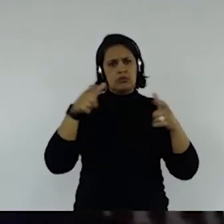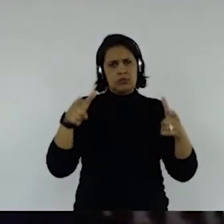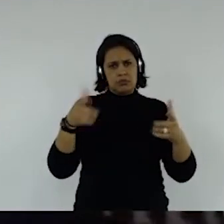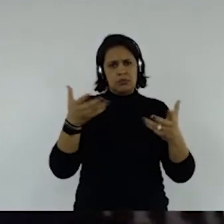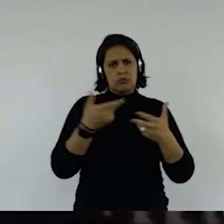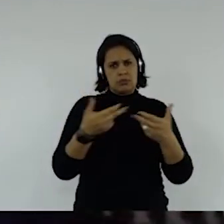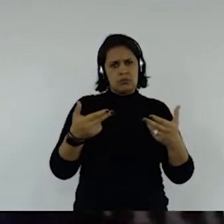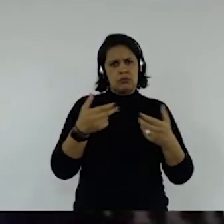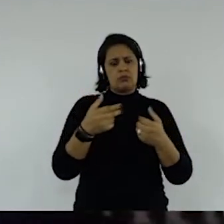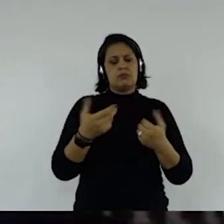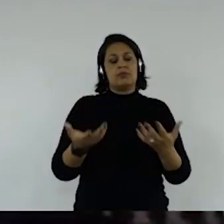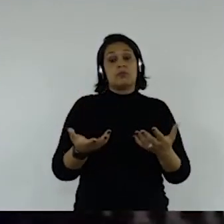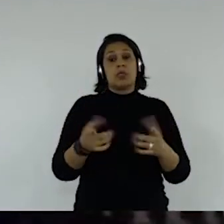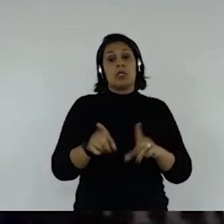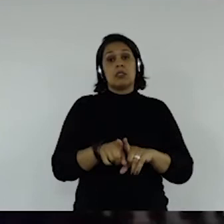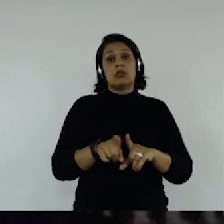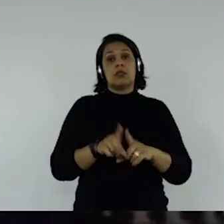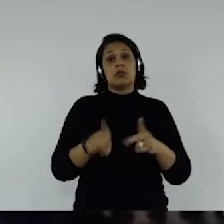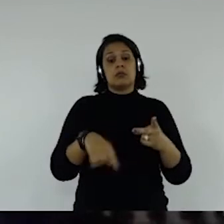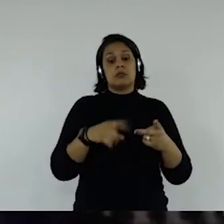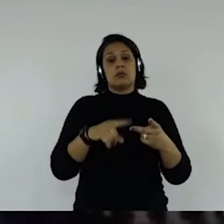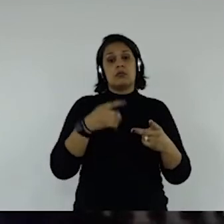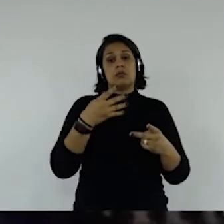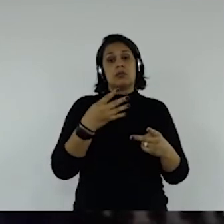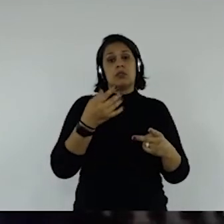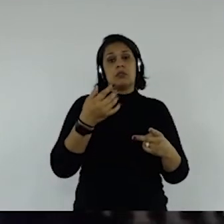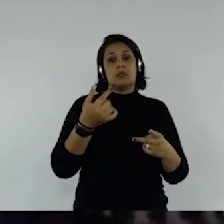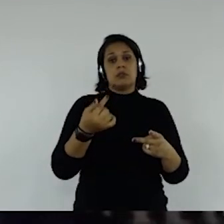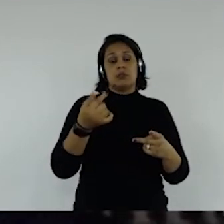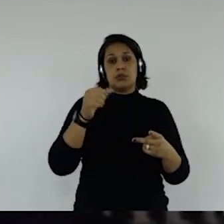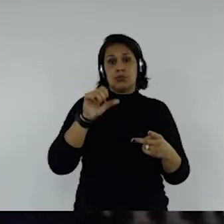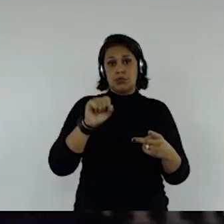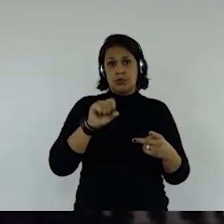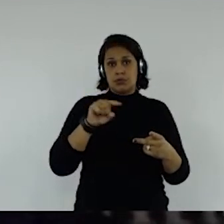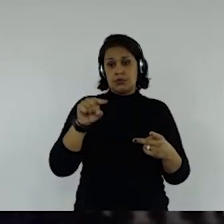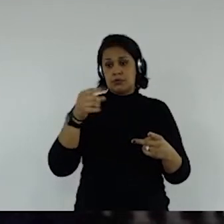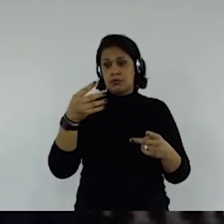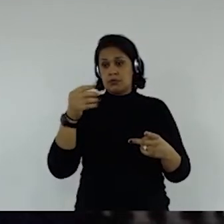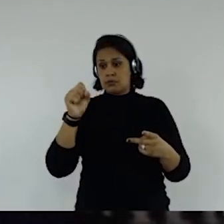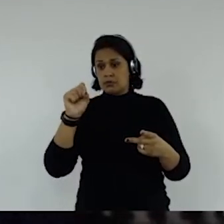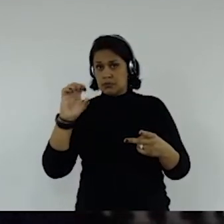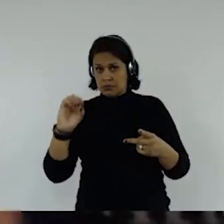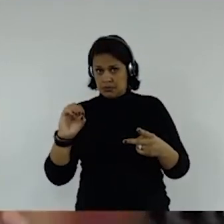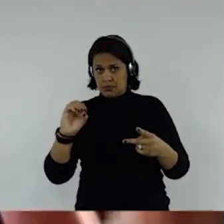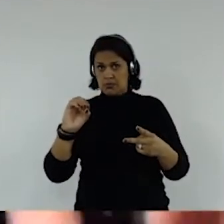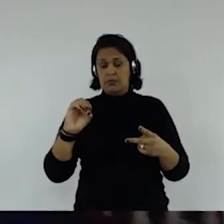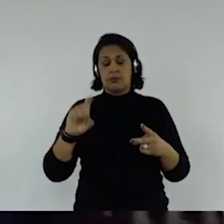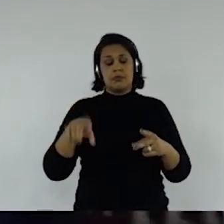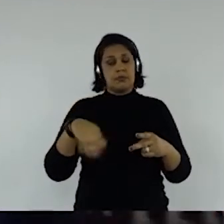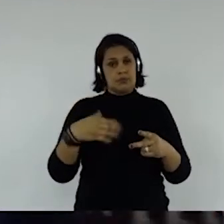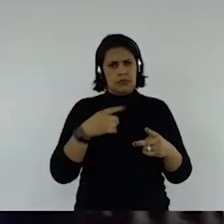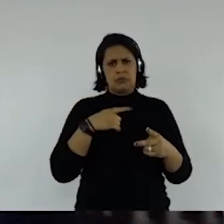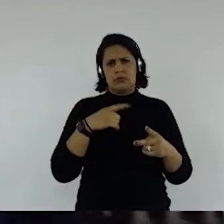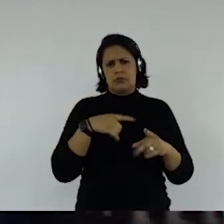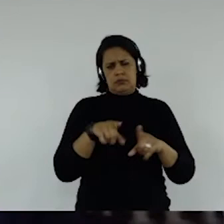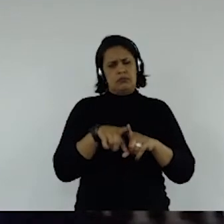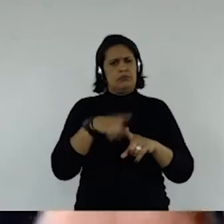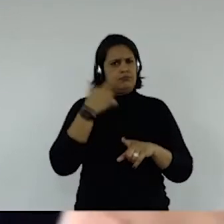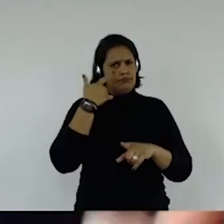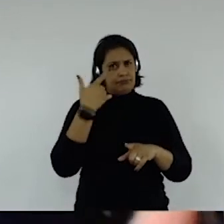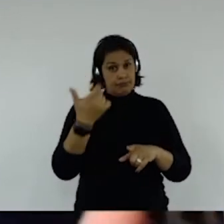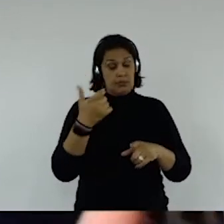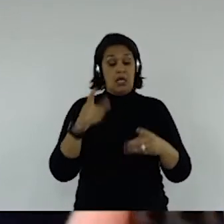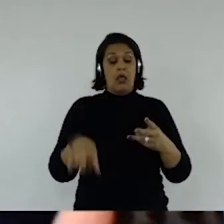inicial do 317, tem no 478, 479, 480, na resolução por onerosidade, muito interessante também,